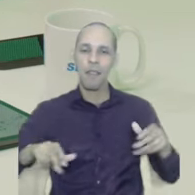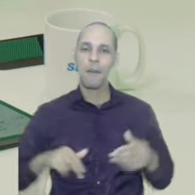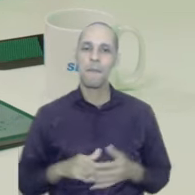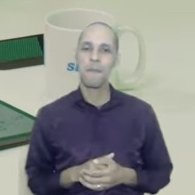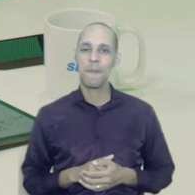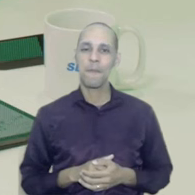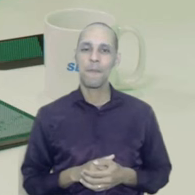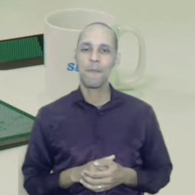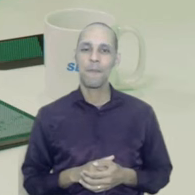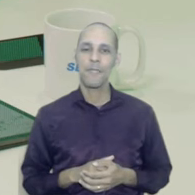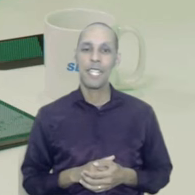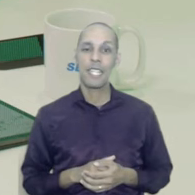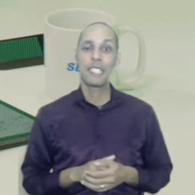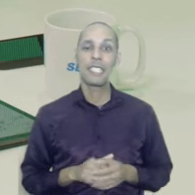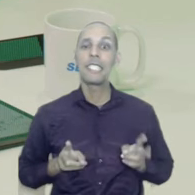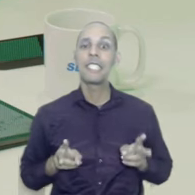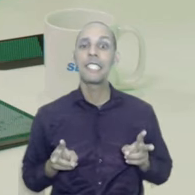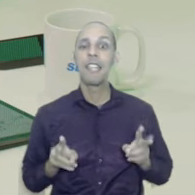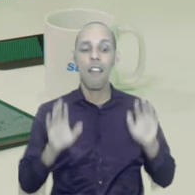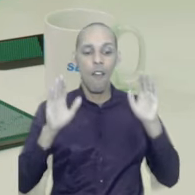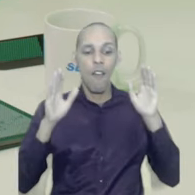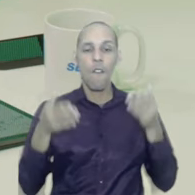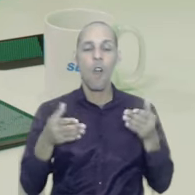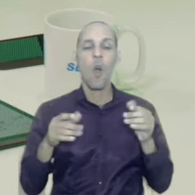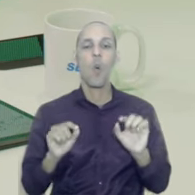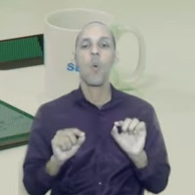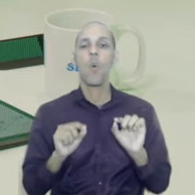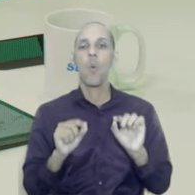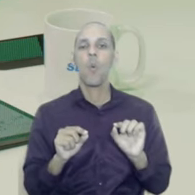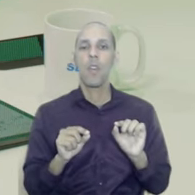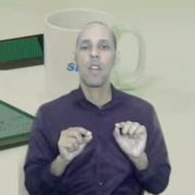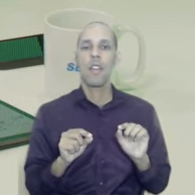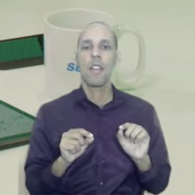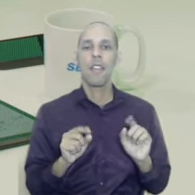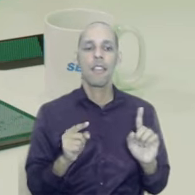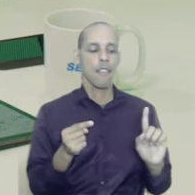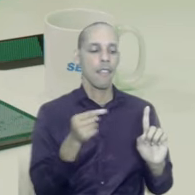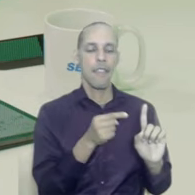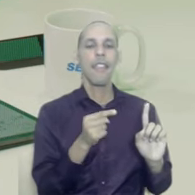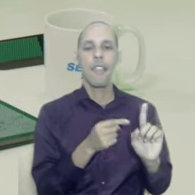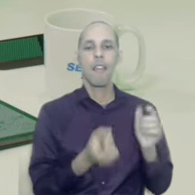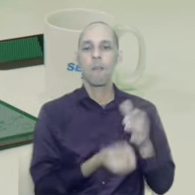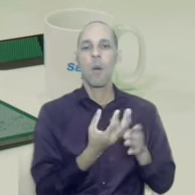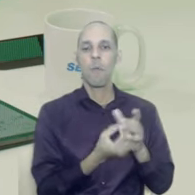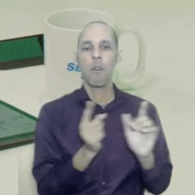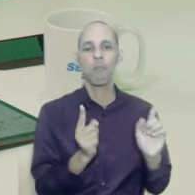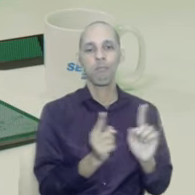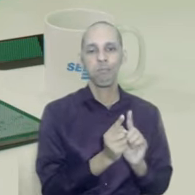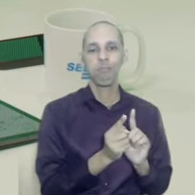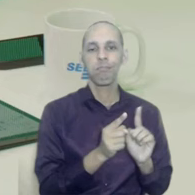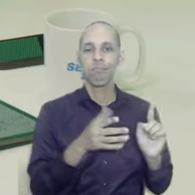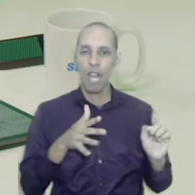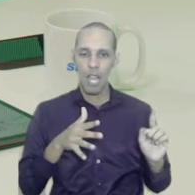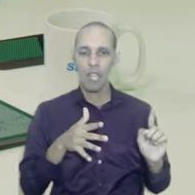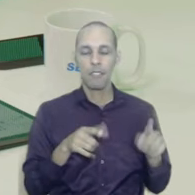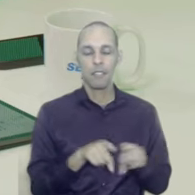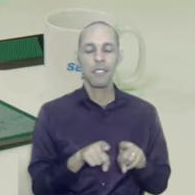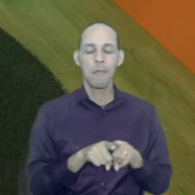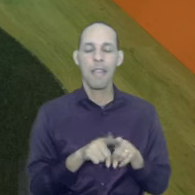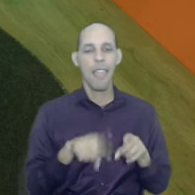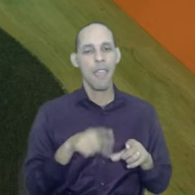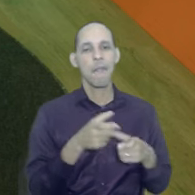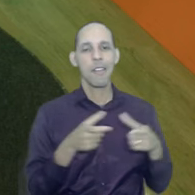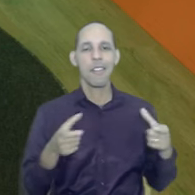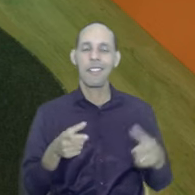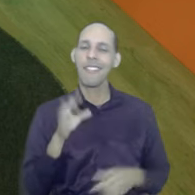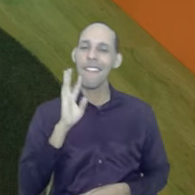sempre muito focado em pequeno e médio produtor que é a grande maioria né na produção perfeito bacana a sua fala